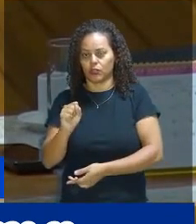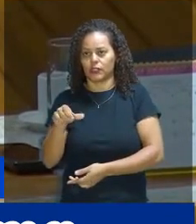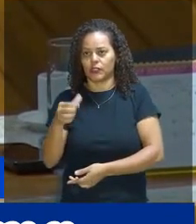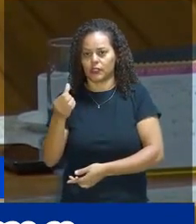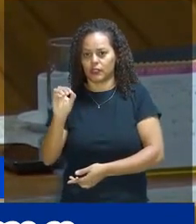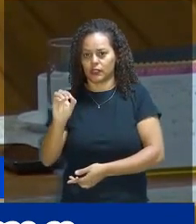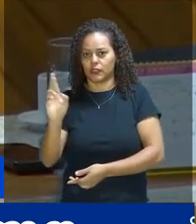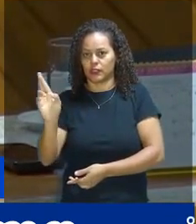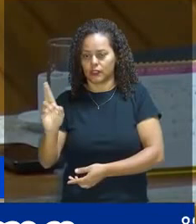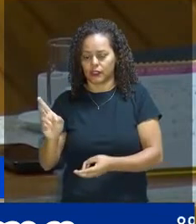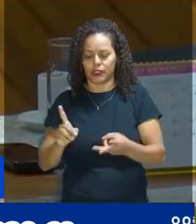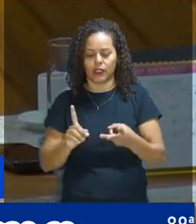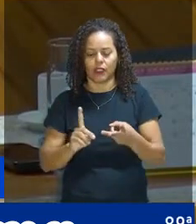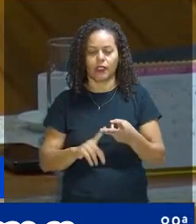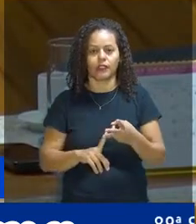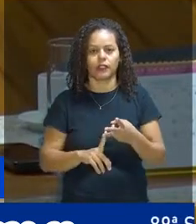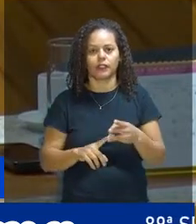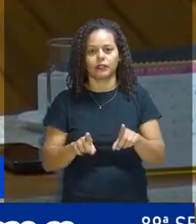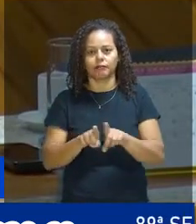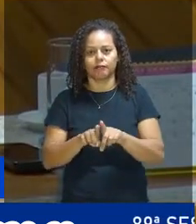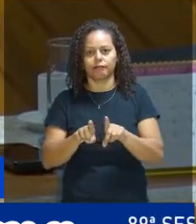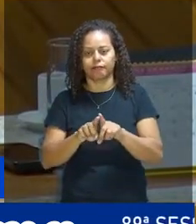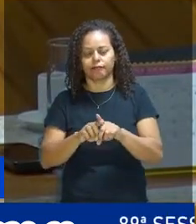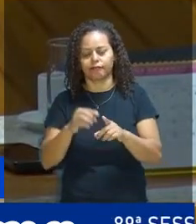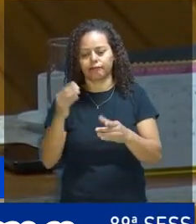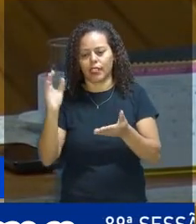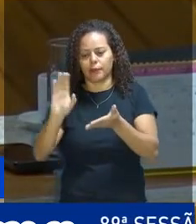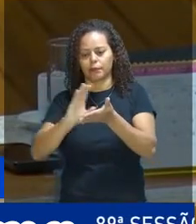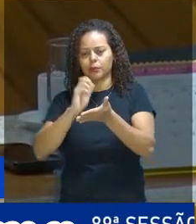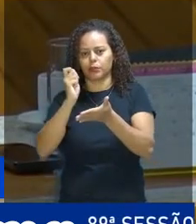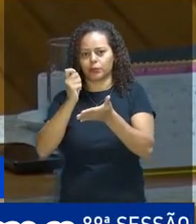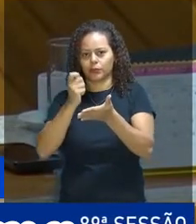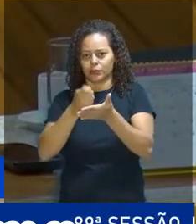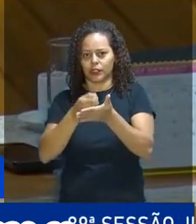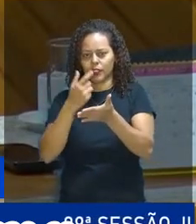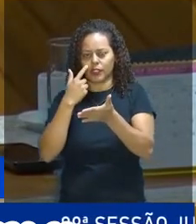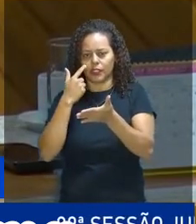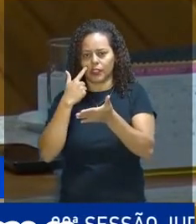R$ 399.228,60. Pediu a desaprovação das contas e a devolução de